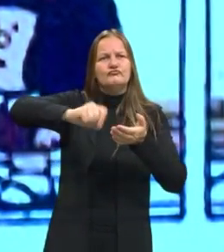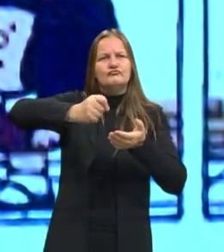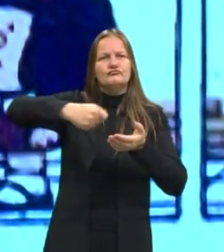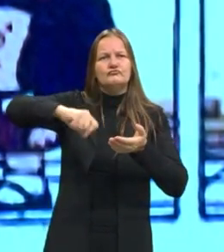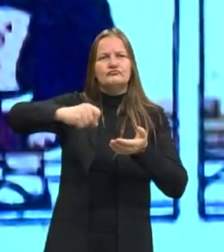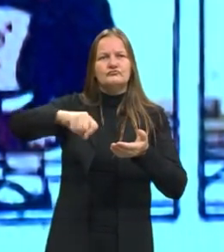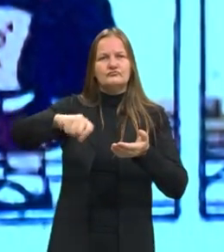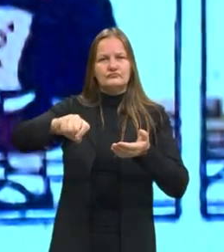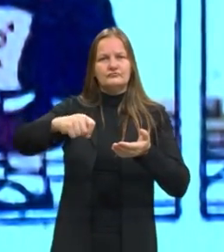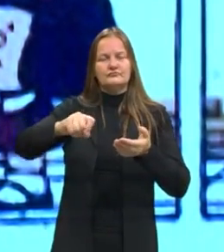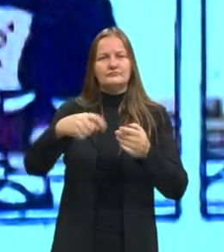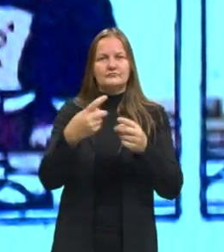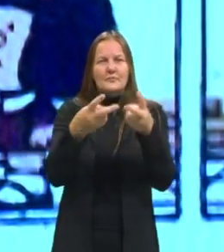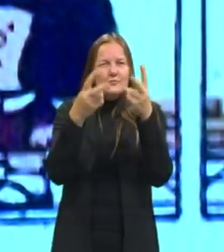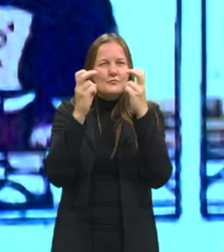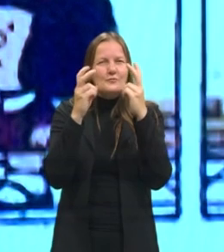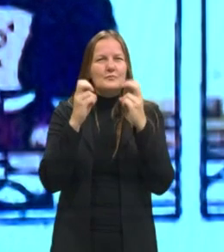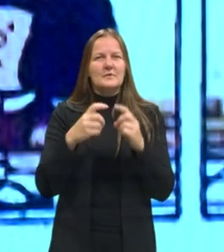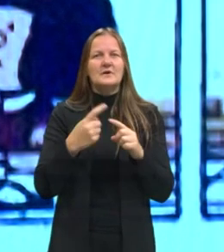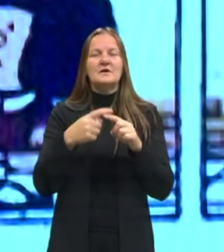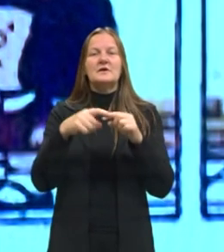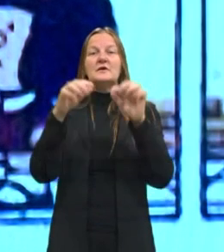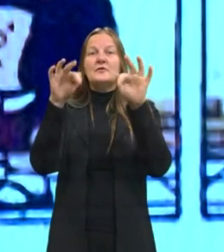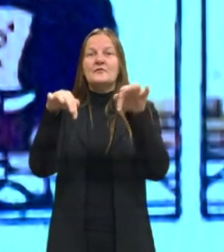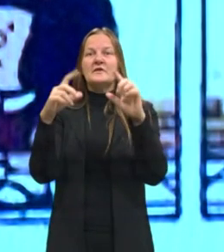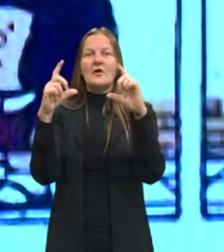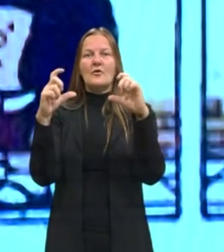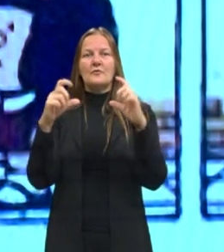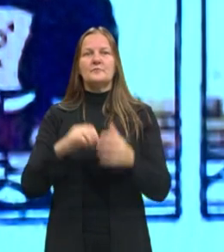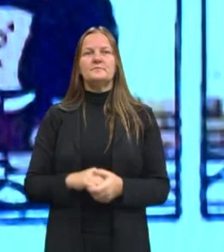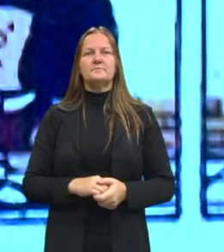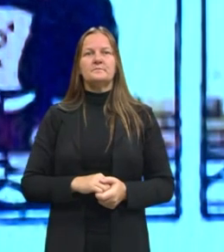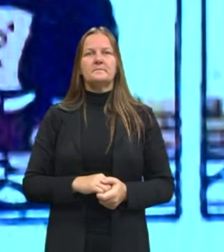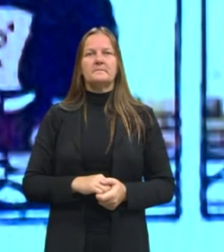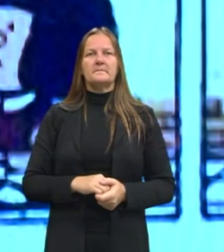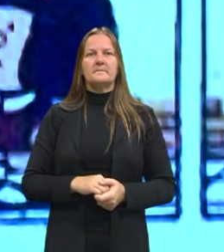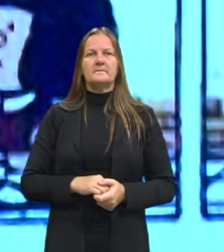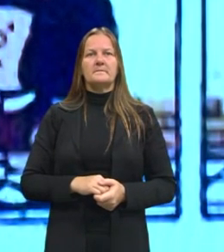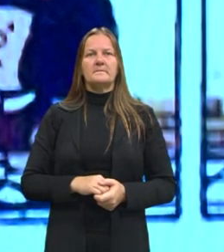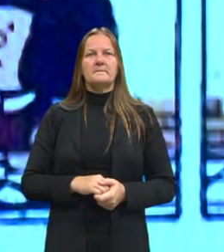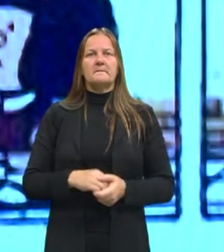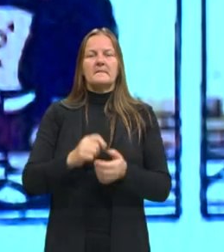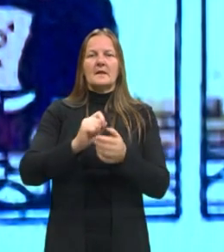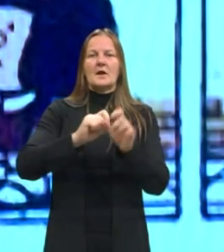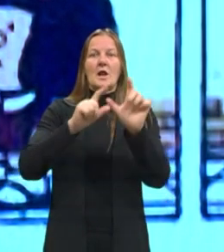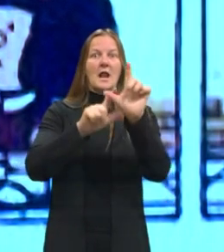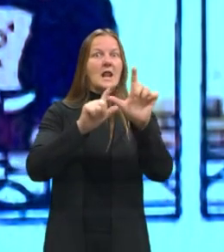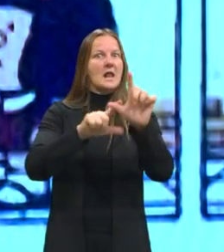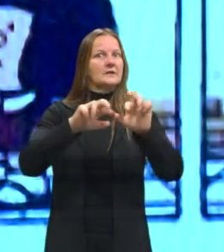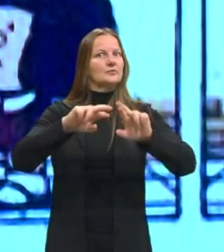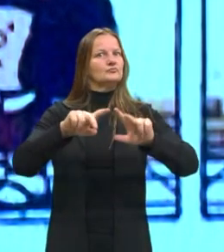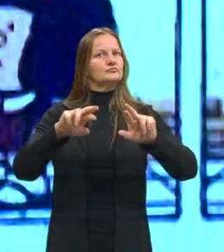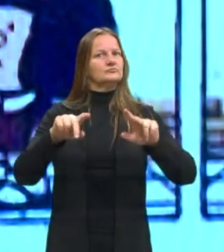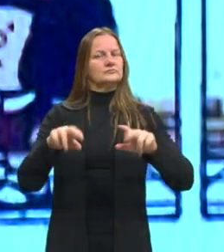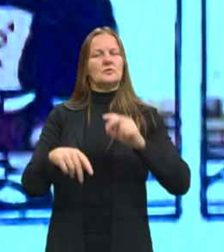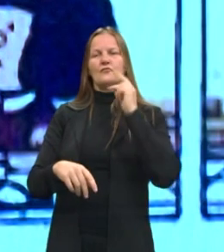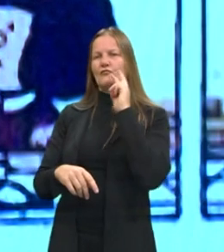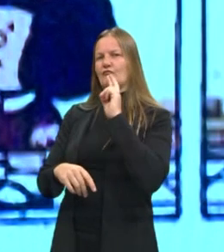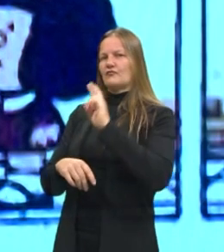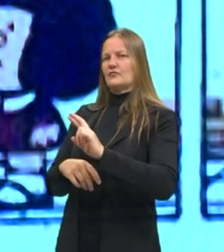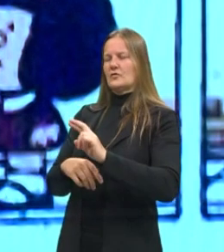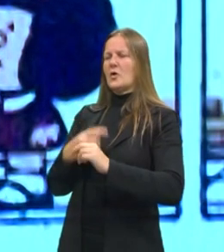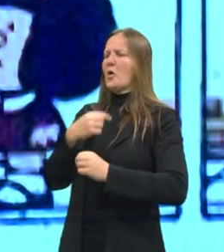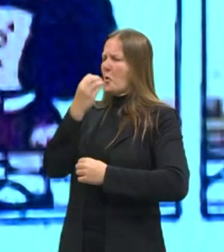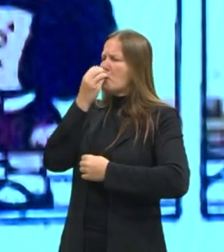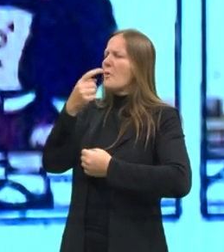manuscrita. E, por fim, a gente tem aqui a Mafalda, numa letra que já não é essa, dizendo, o